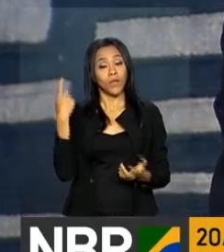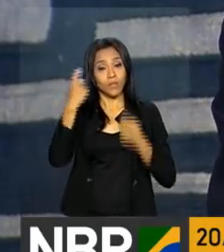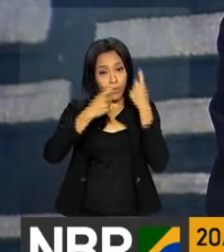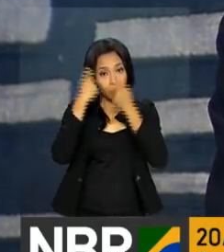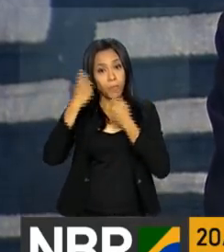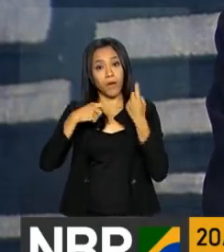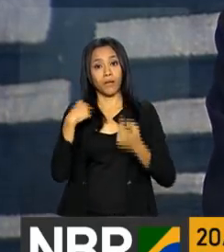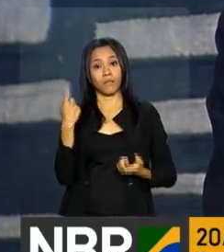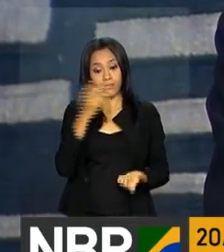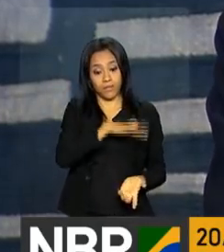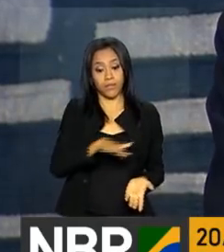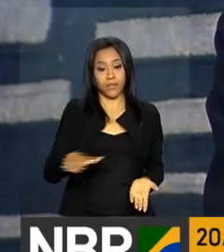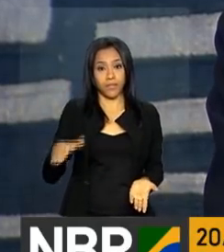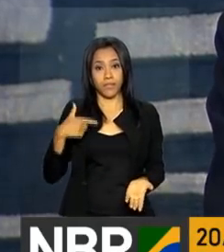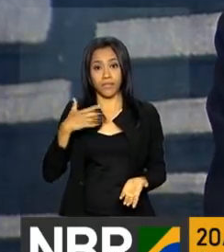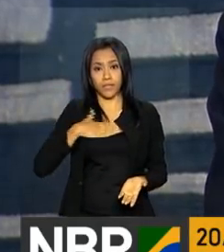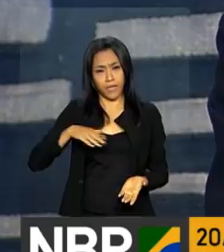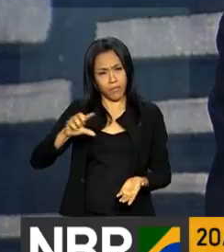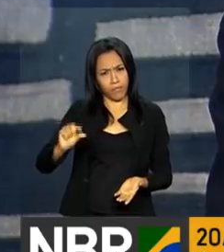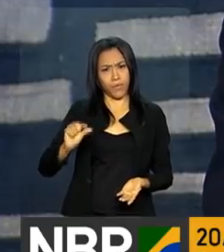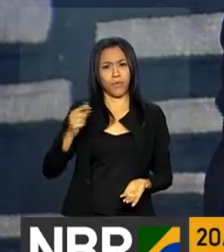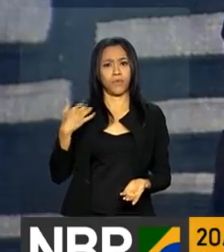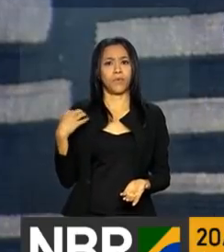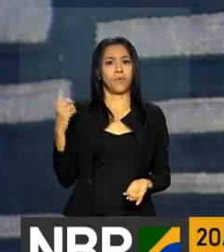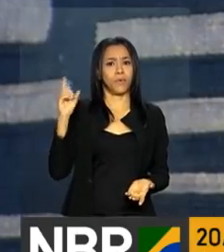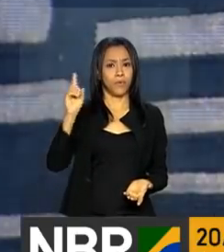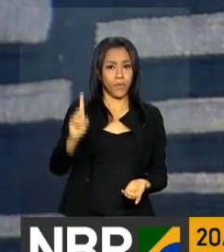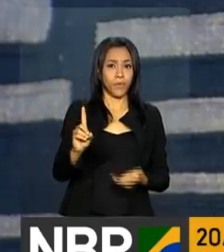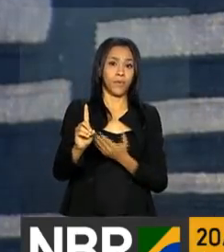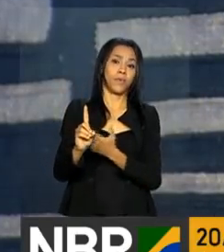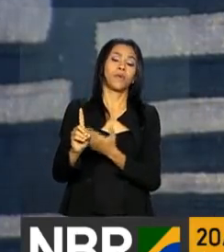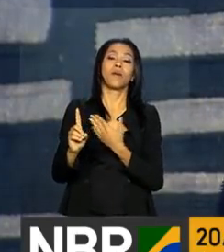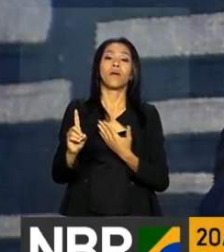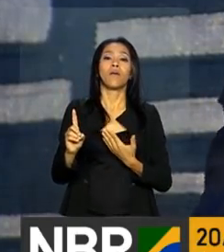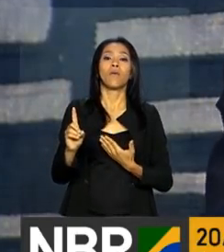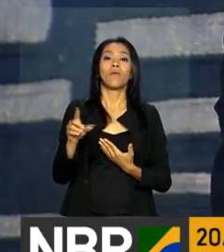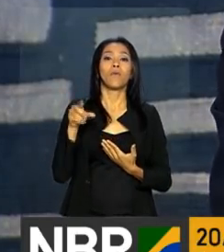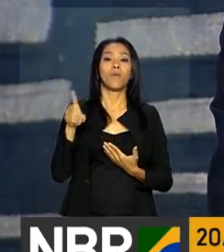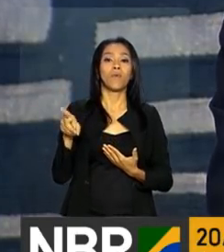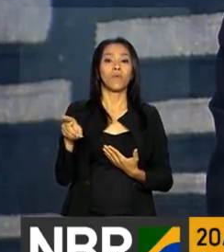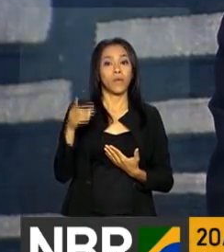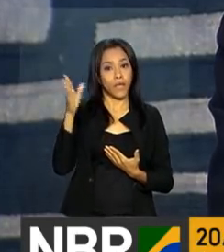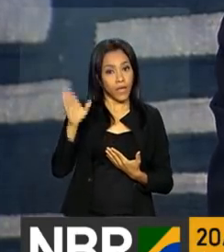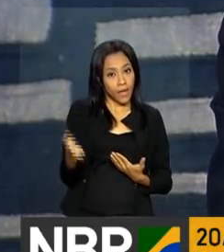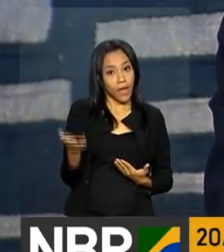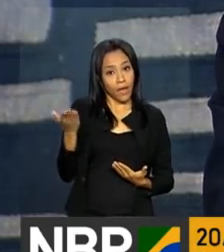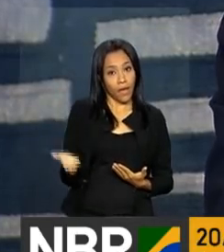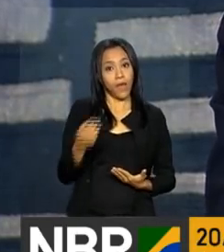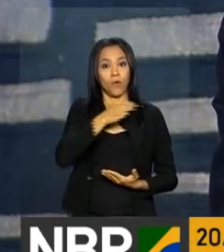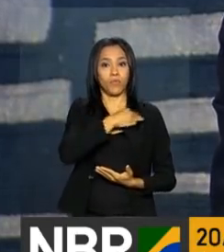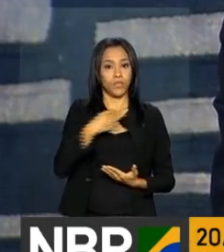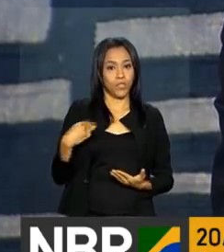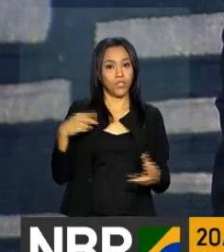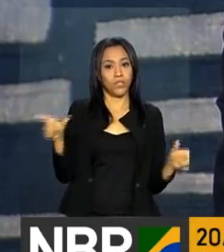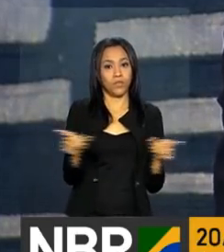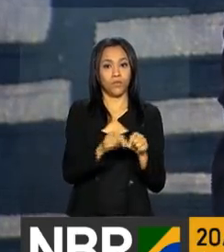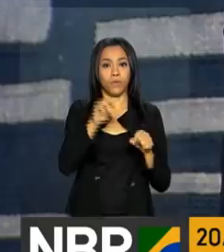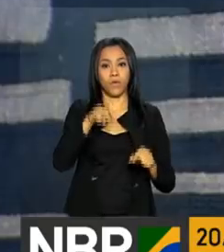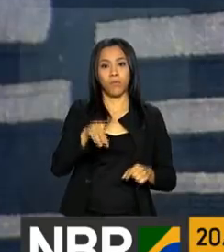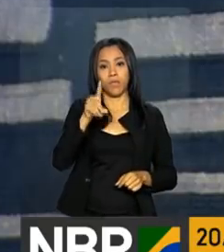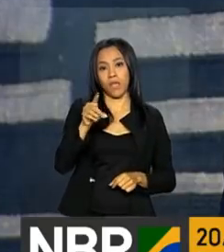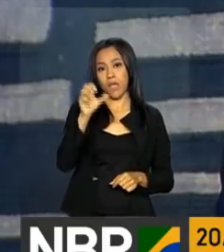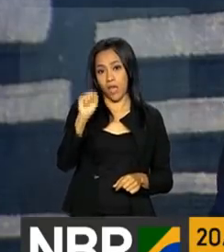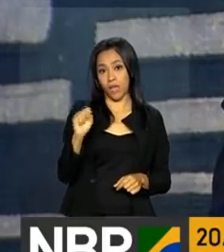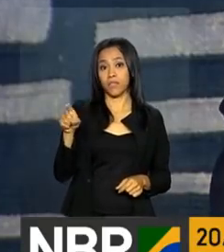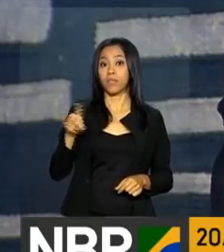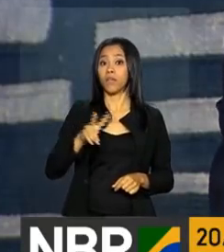crianças. Daqui a pouco, o Osmar Terra estará nos recepcionando. Osmar Terra é o nosso ministro de Desenvolvimento Social. Estará